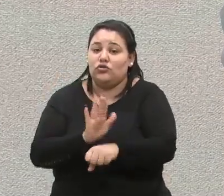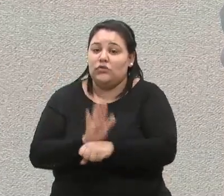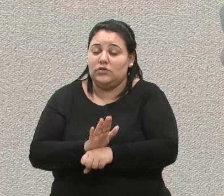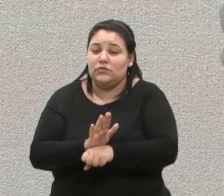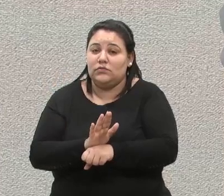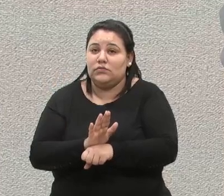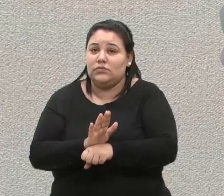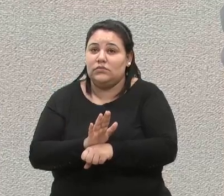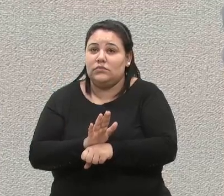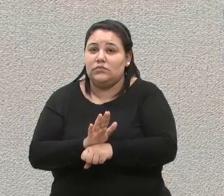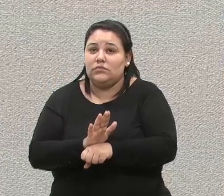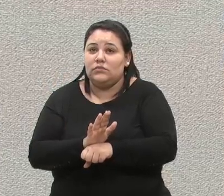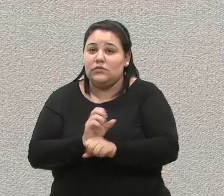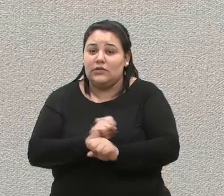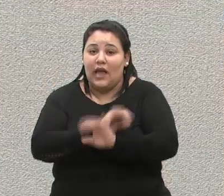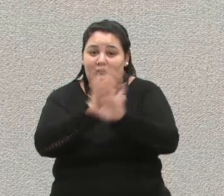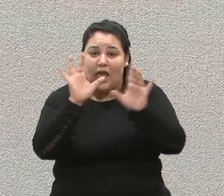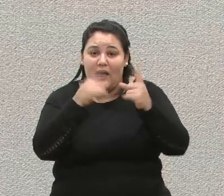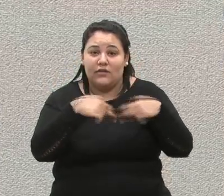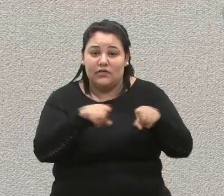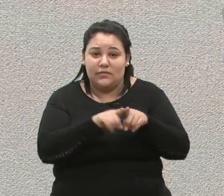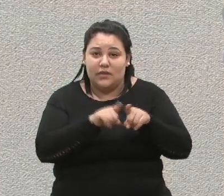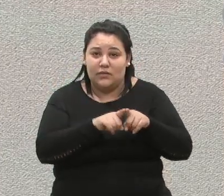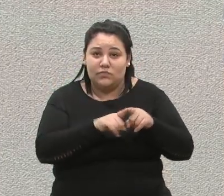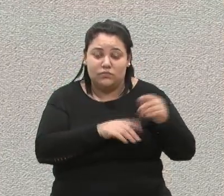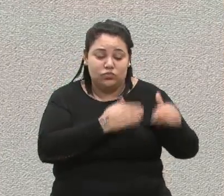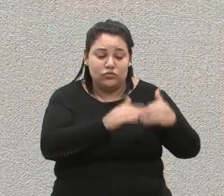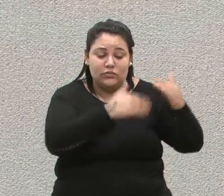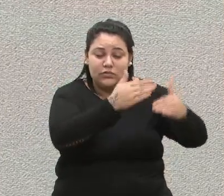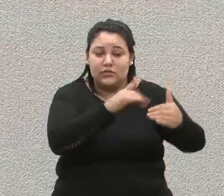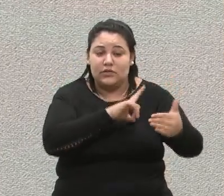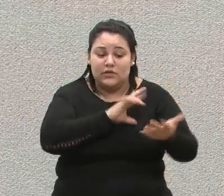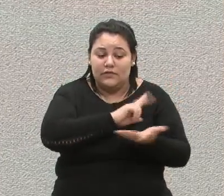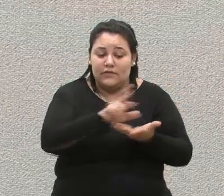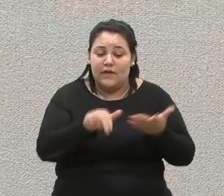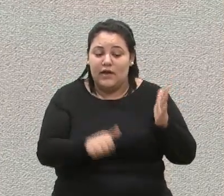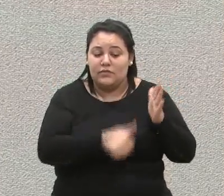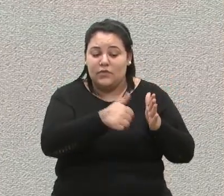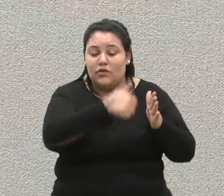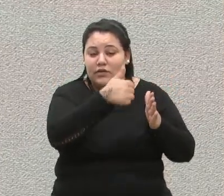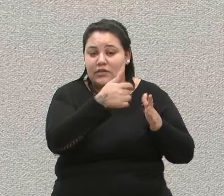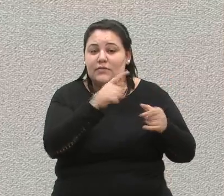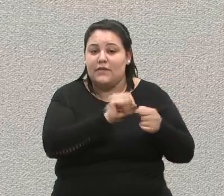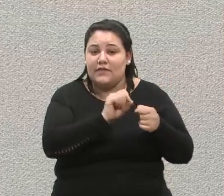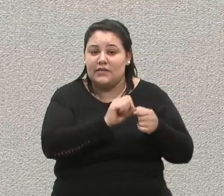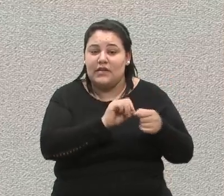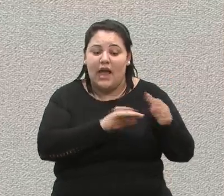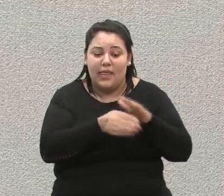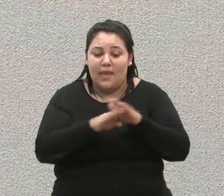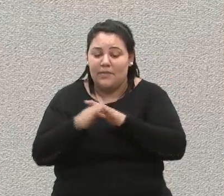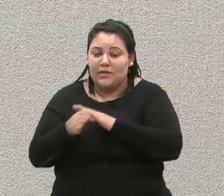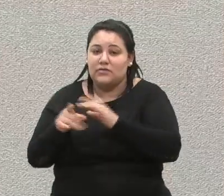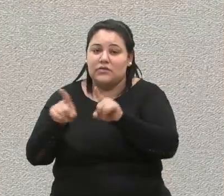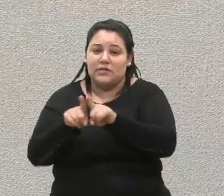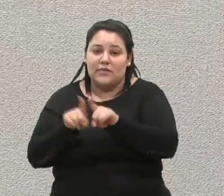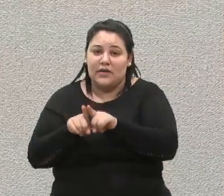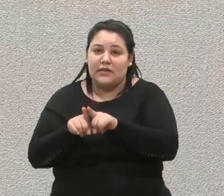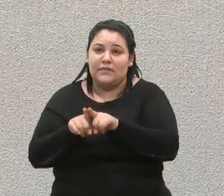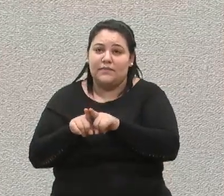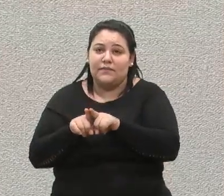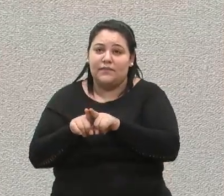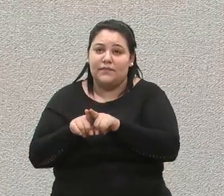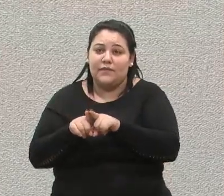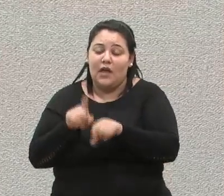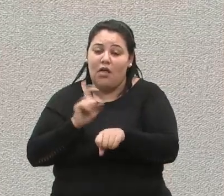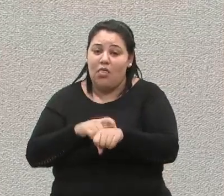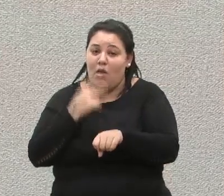claro, em andamento e ainda uma série de melhorias tem que ser feitos, adaptações, e ao mesmo